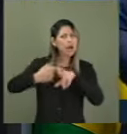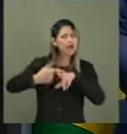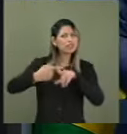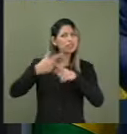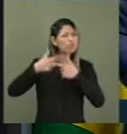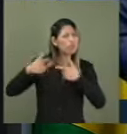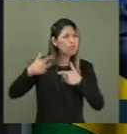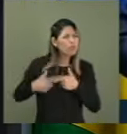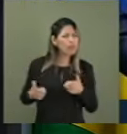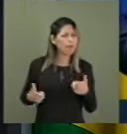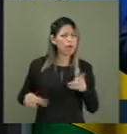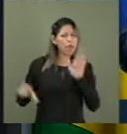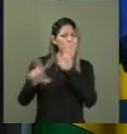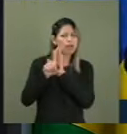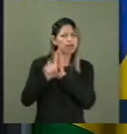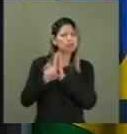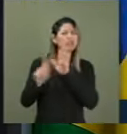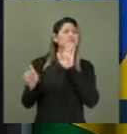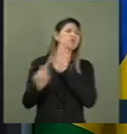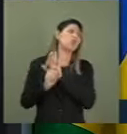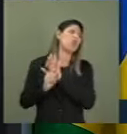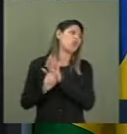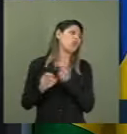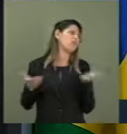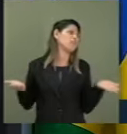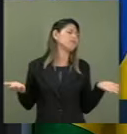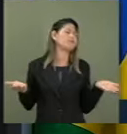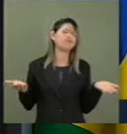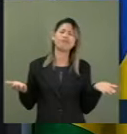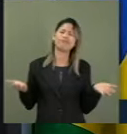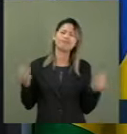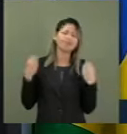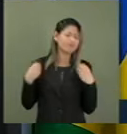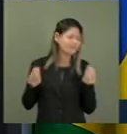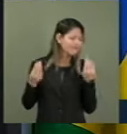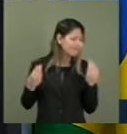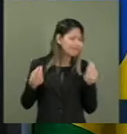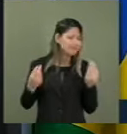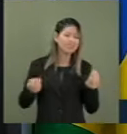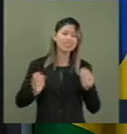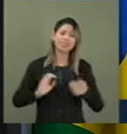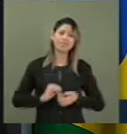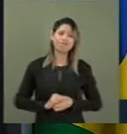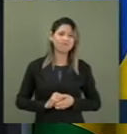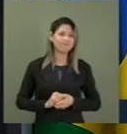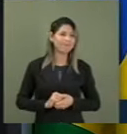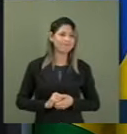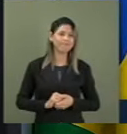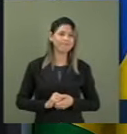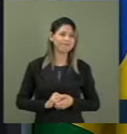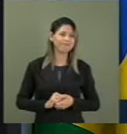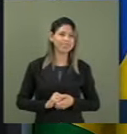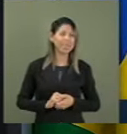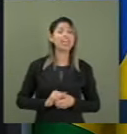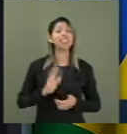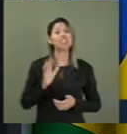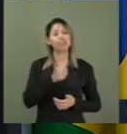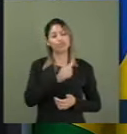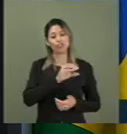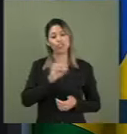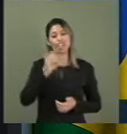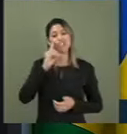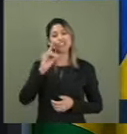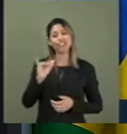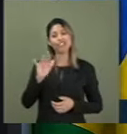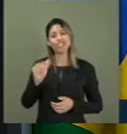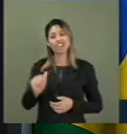de maconha? Pelo amor de Deus. Os primeiros 100 dias do governo Lula já foram suficientes